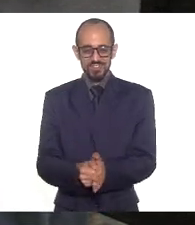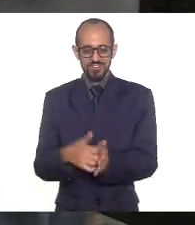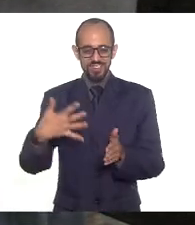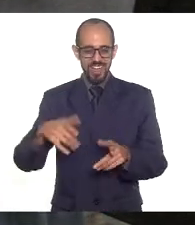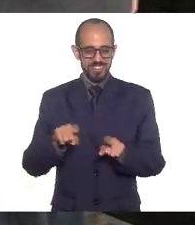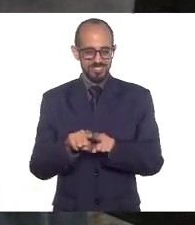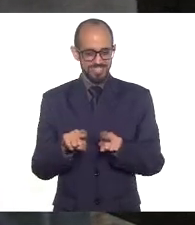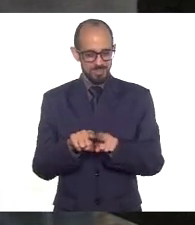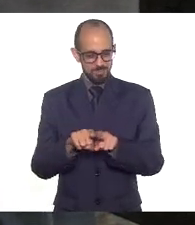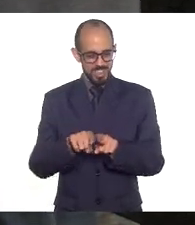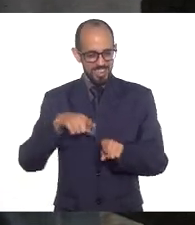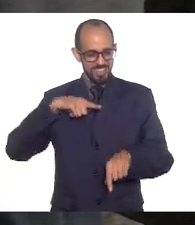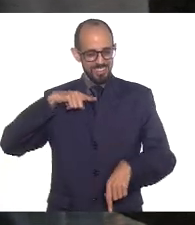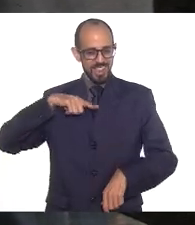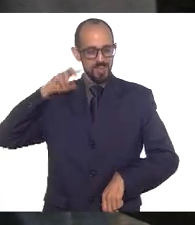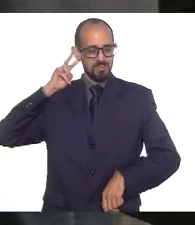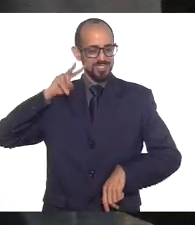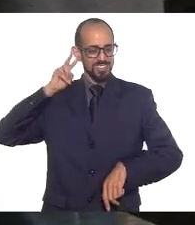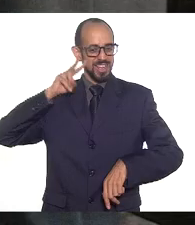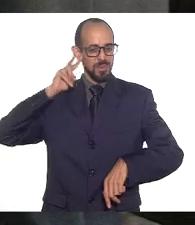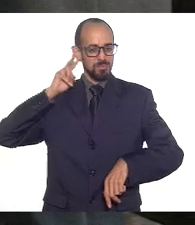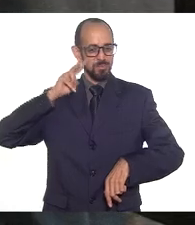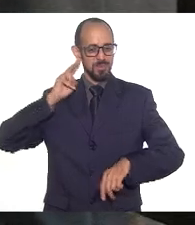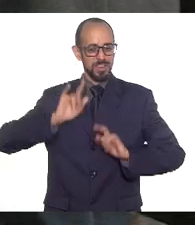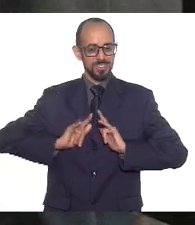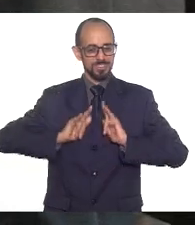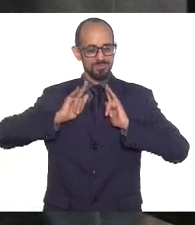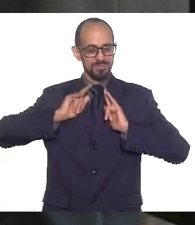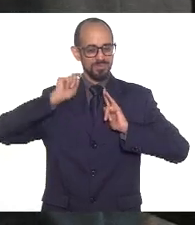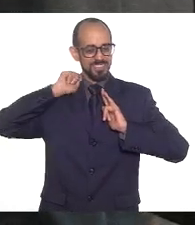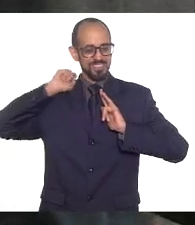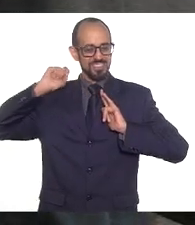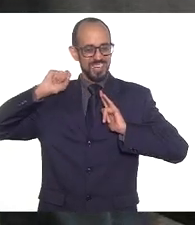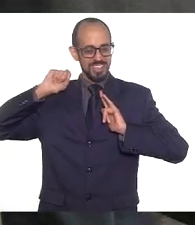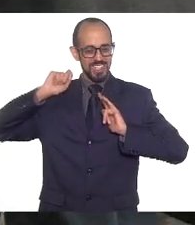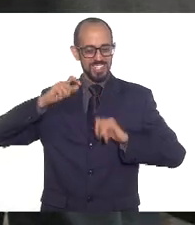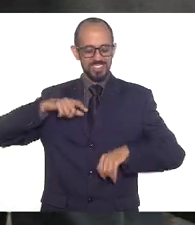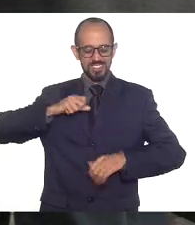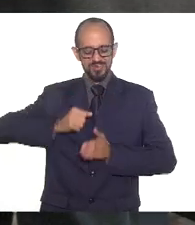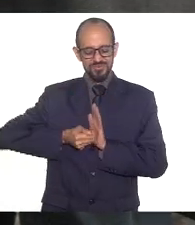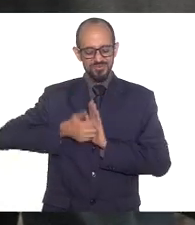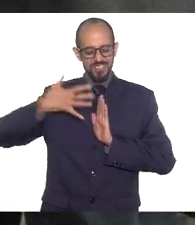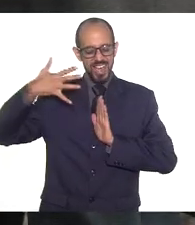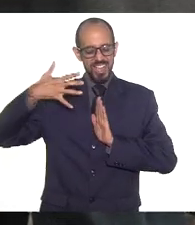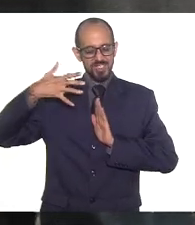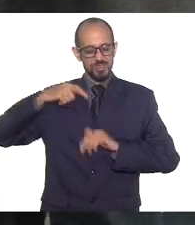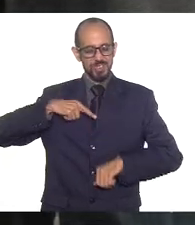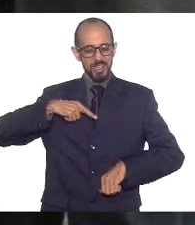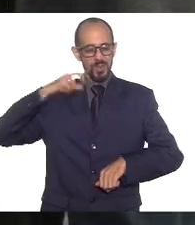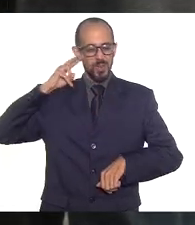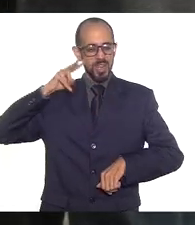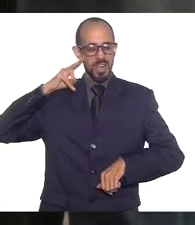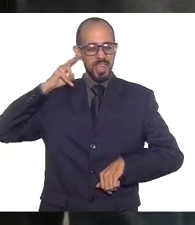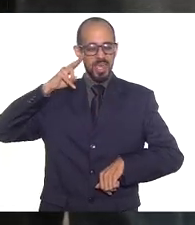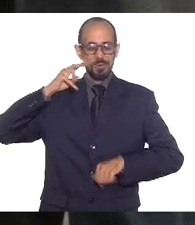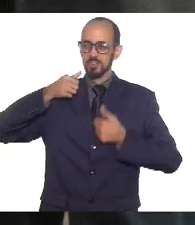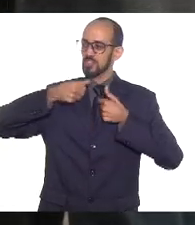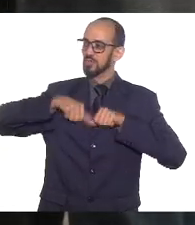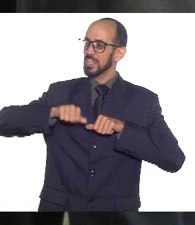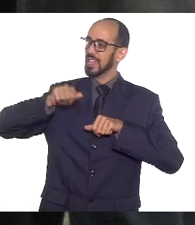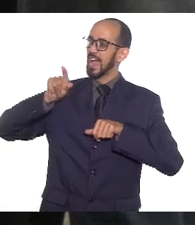eu tenho minhas lembranças também no palácio Tiradentes das mais diversificadas lembro de ocupar essas